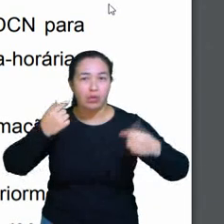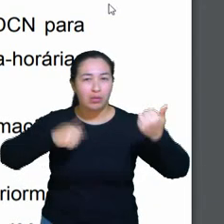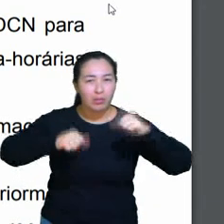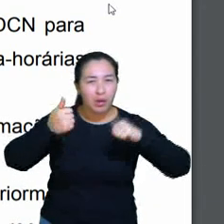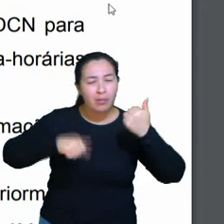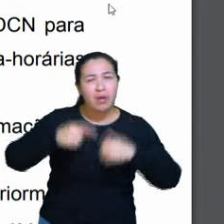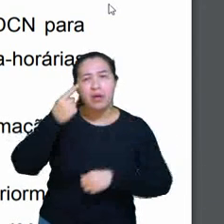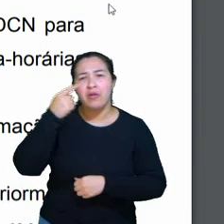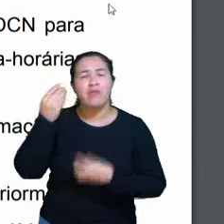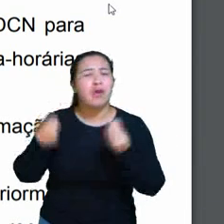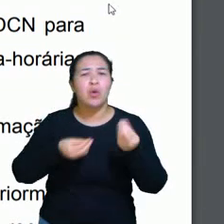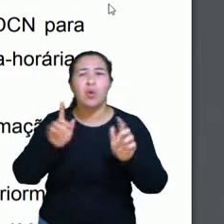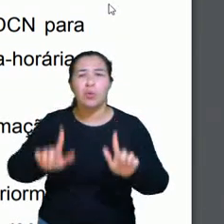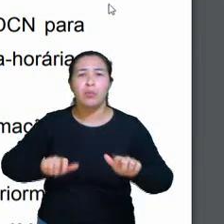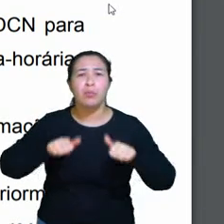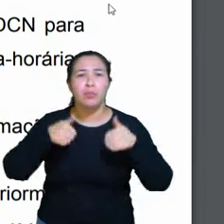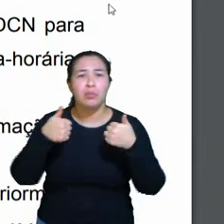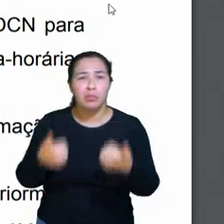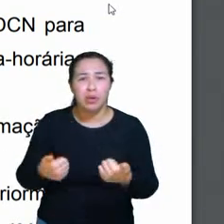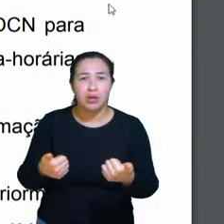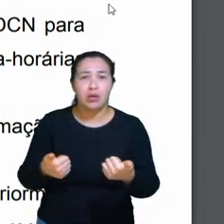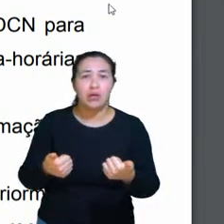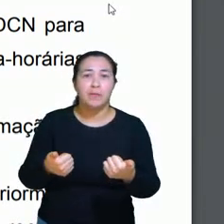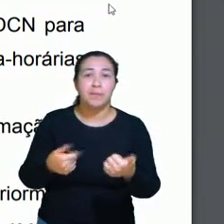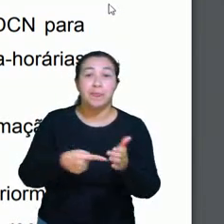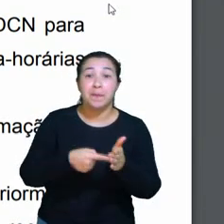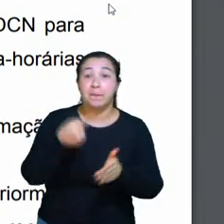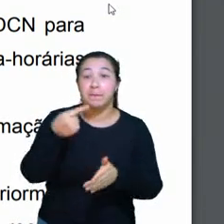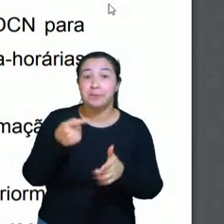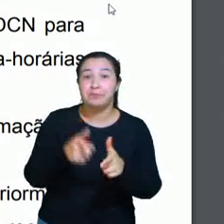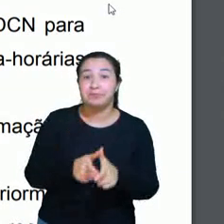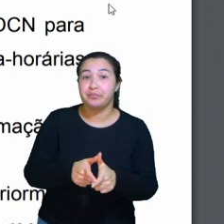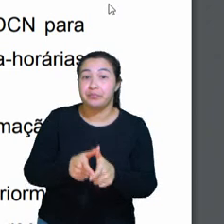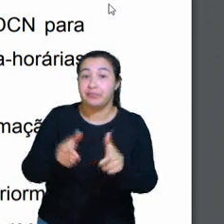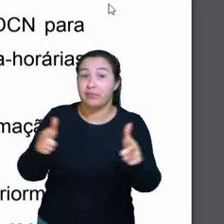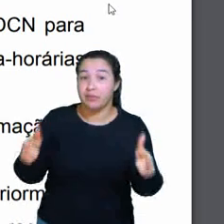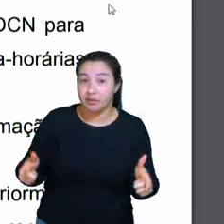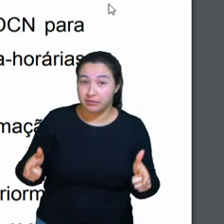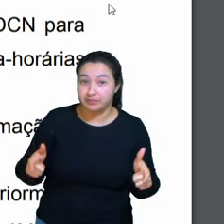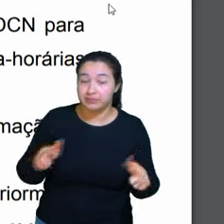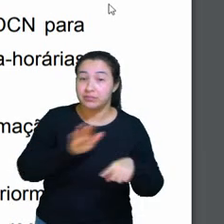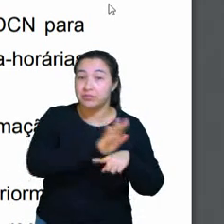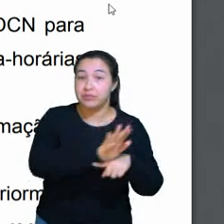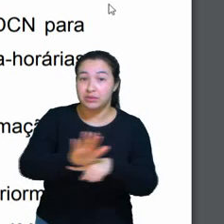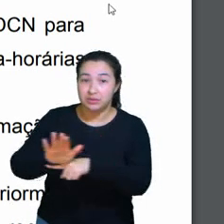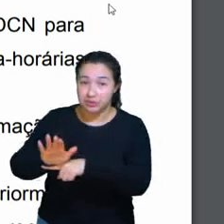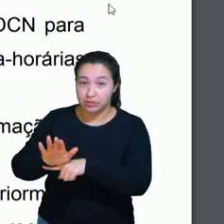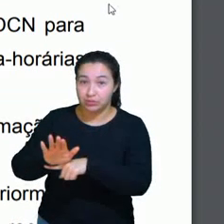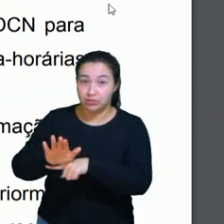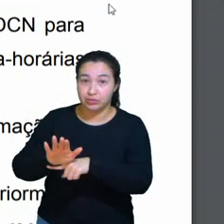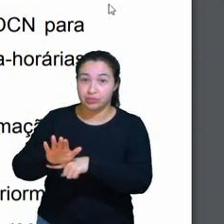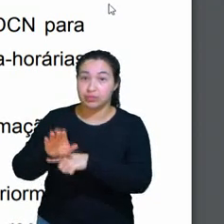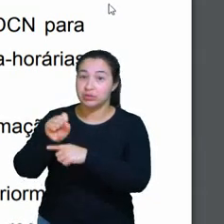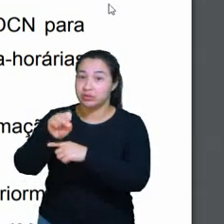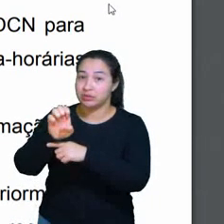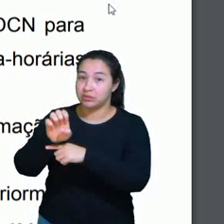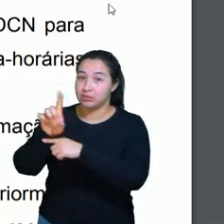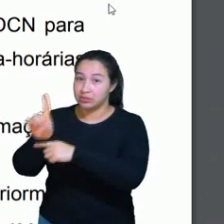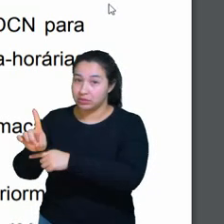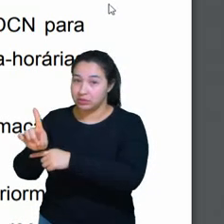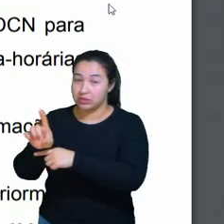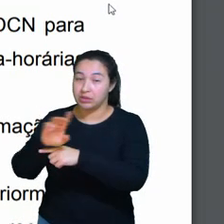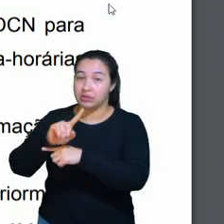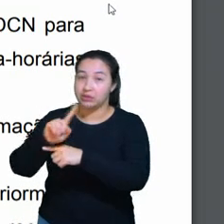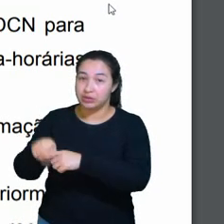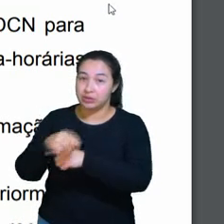que objetivem primeiramente ampliar a colaboração entre